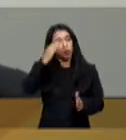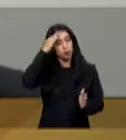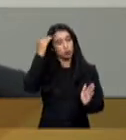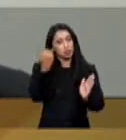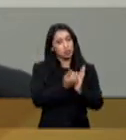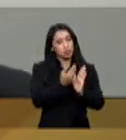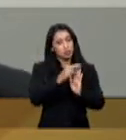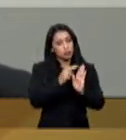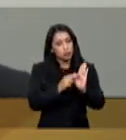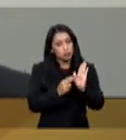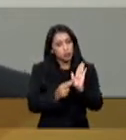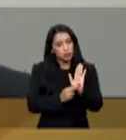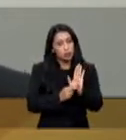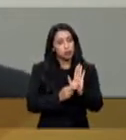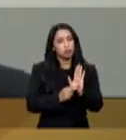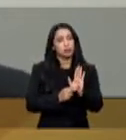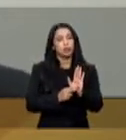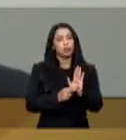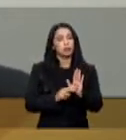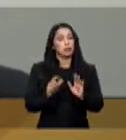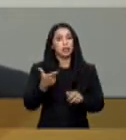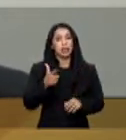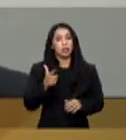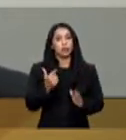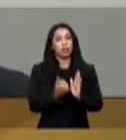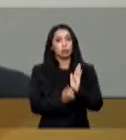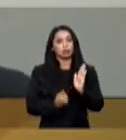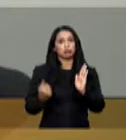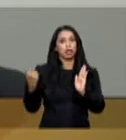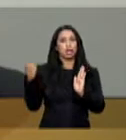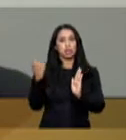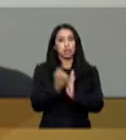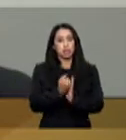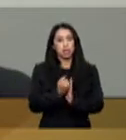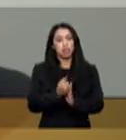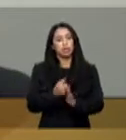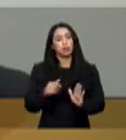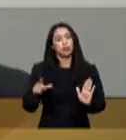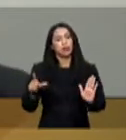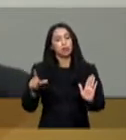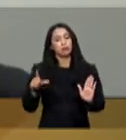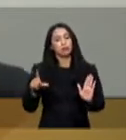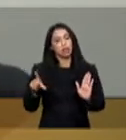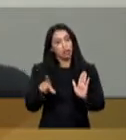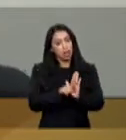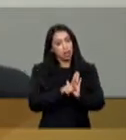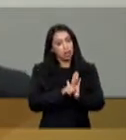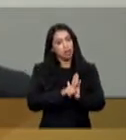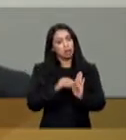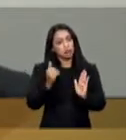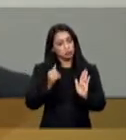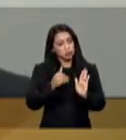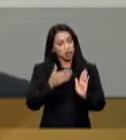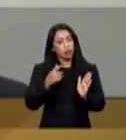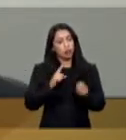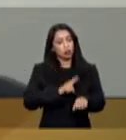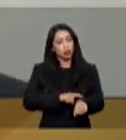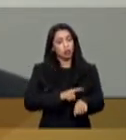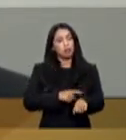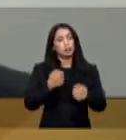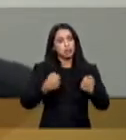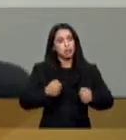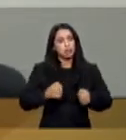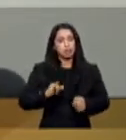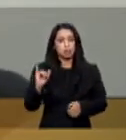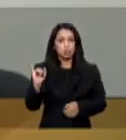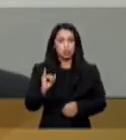evitando-se, dessa forma, excessos tanto do legislador quanto do aplicador da lei. Examinando a necessidade de se observar a relevância